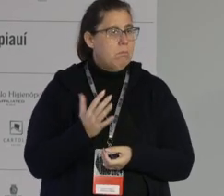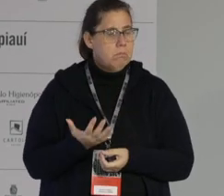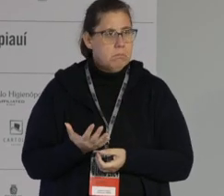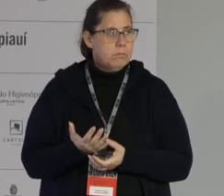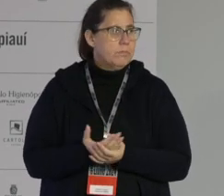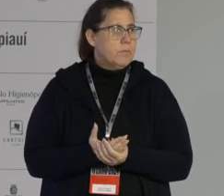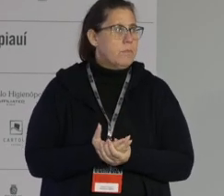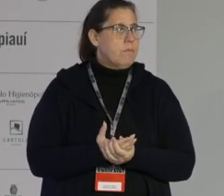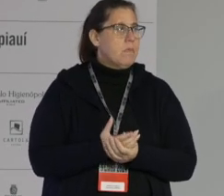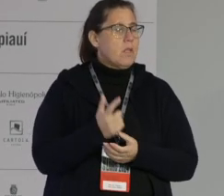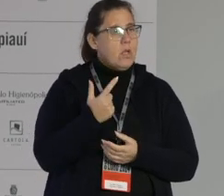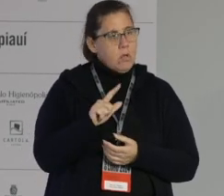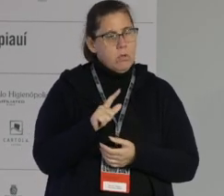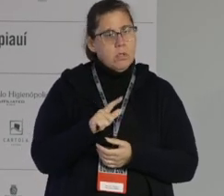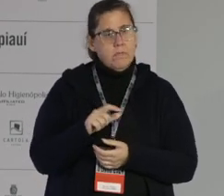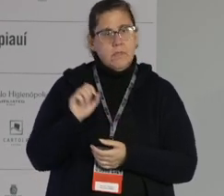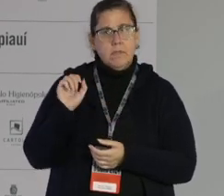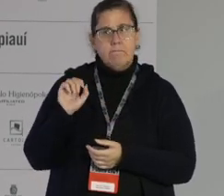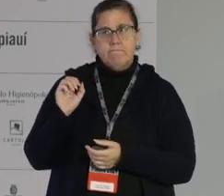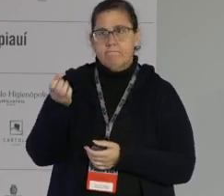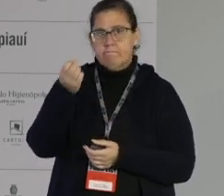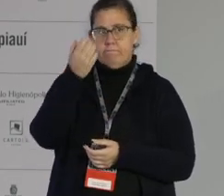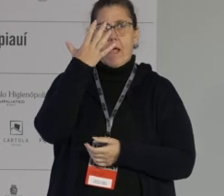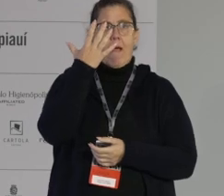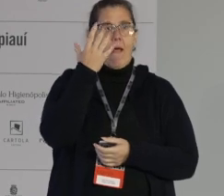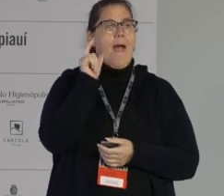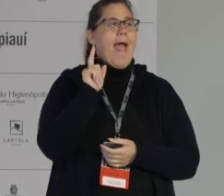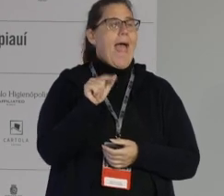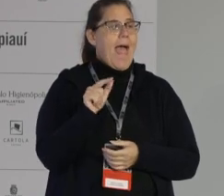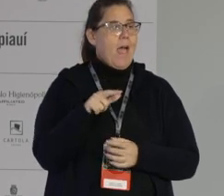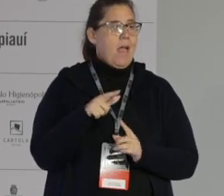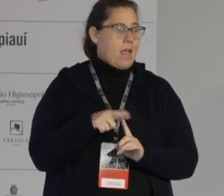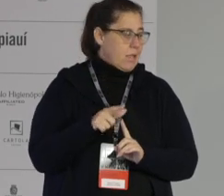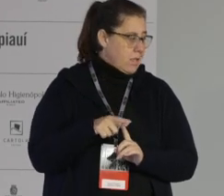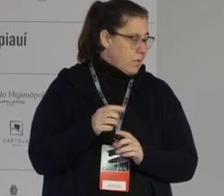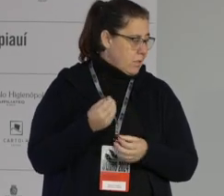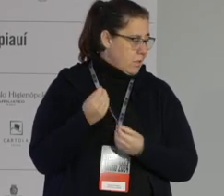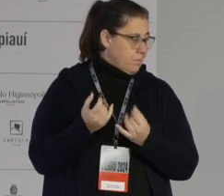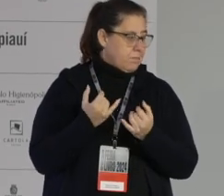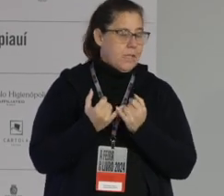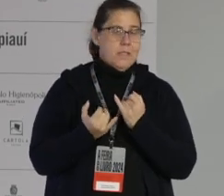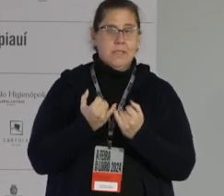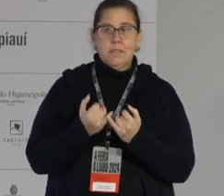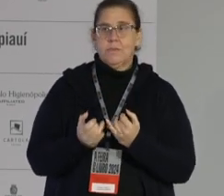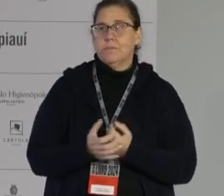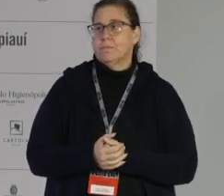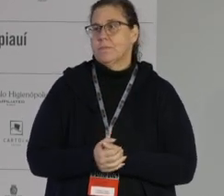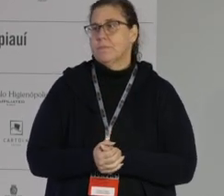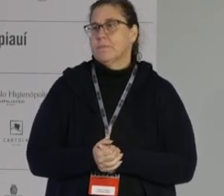e outros que você tem essa revelação epifânica assim, sobre o sentido do conto, muito interessante.